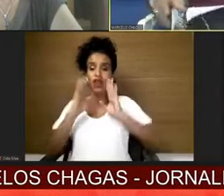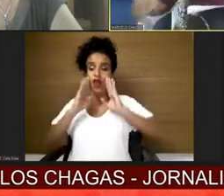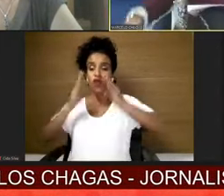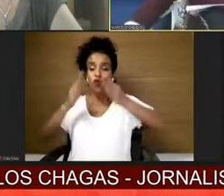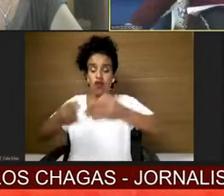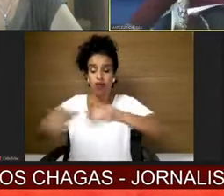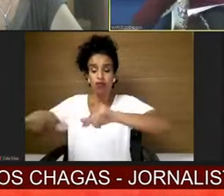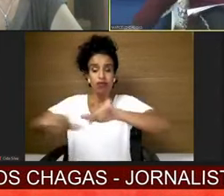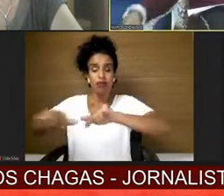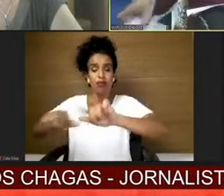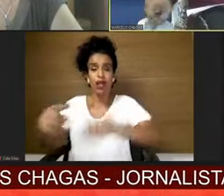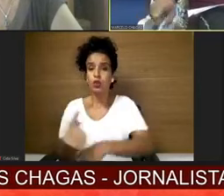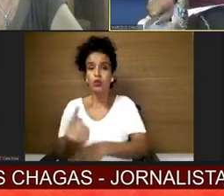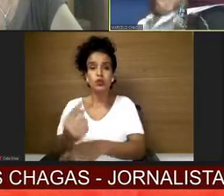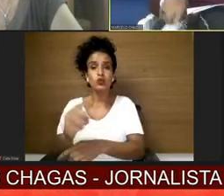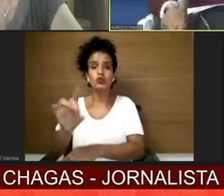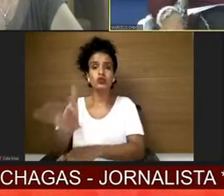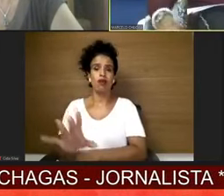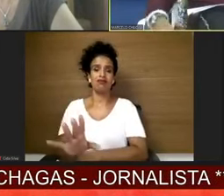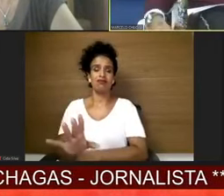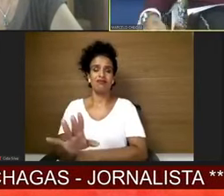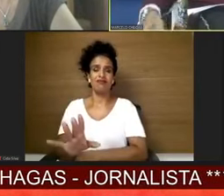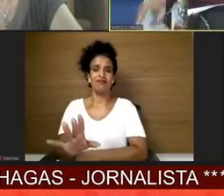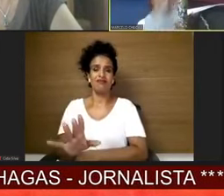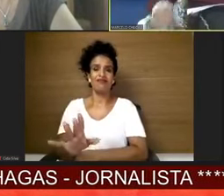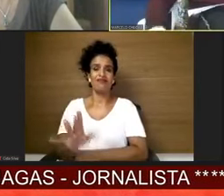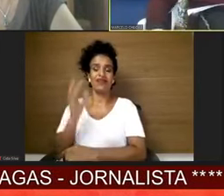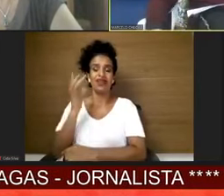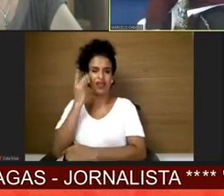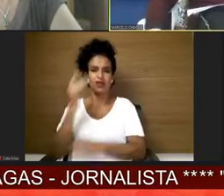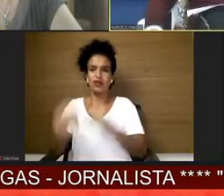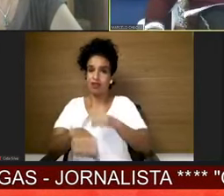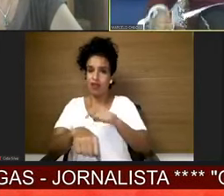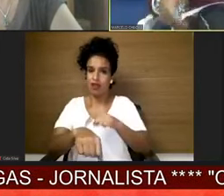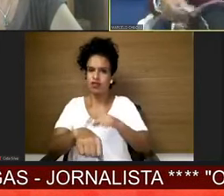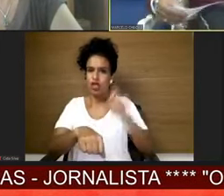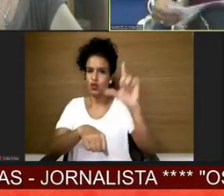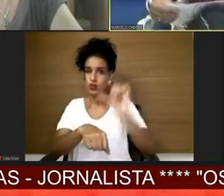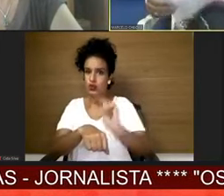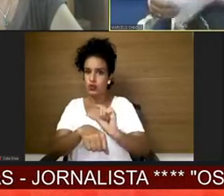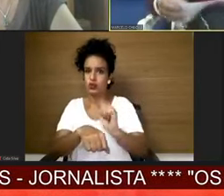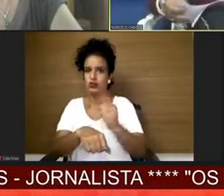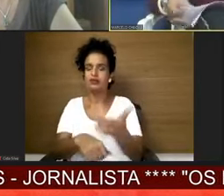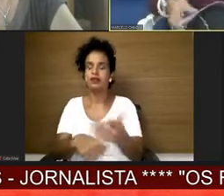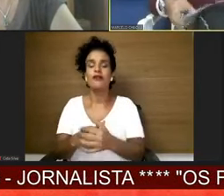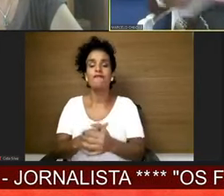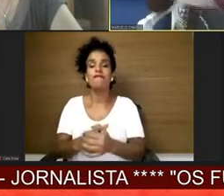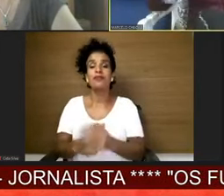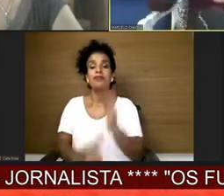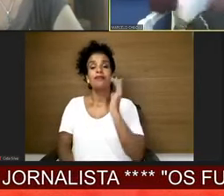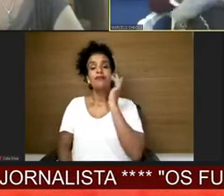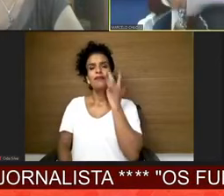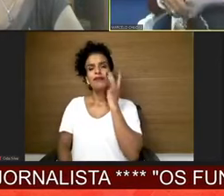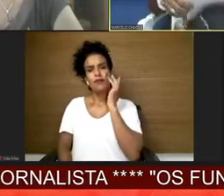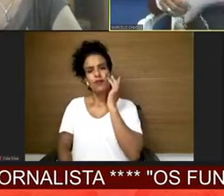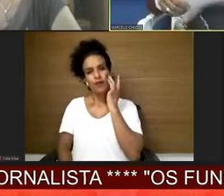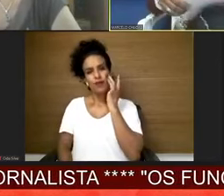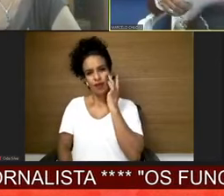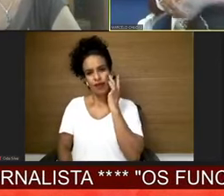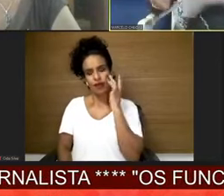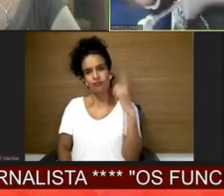Zé, eu sei que o tempo nosso daqui a pouco está terminando, e eu acho que é assim, nós temos, quando a gente